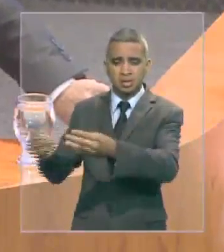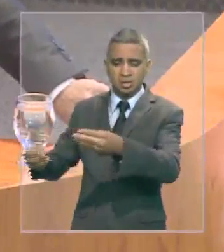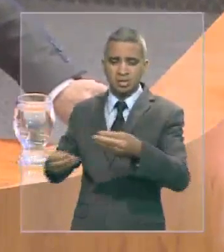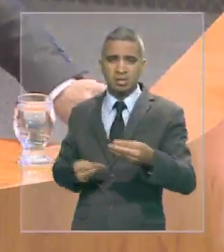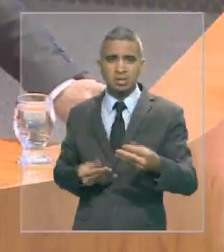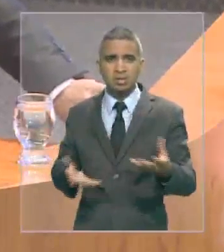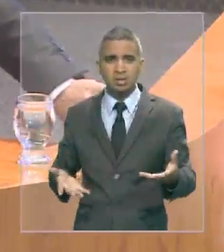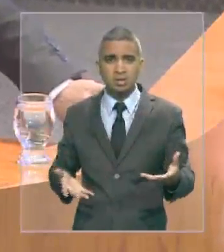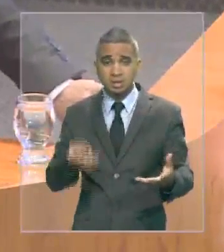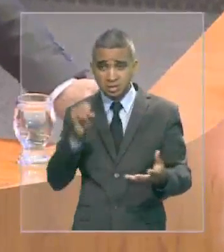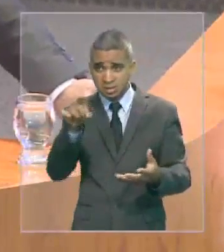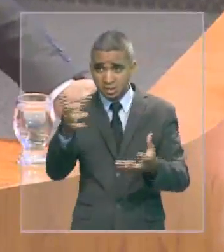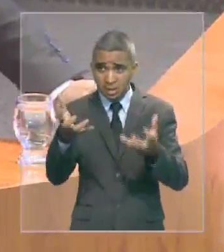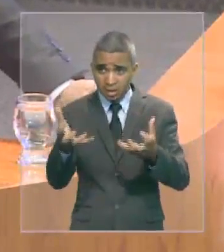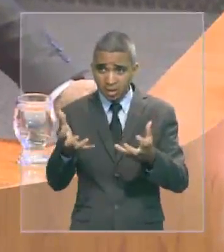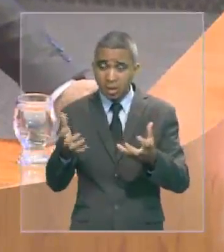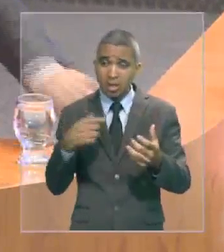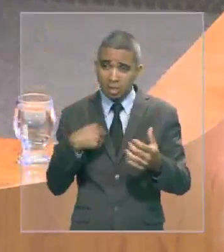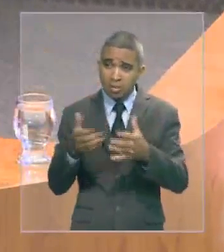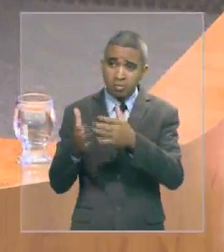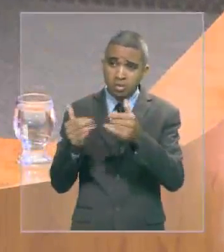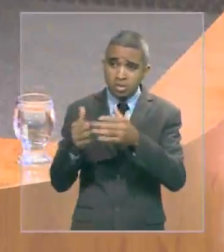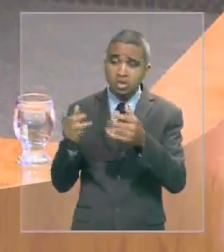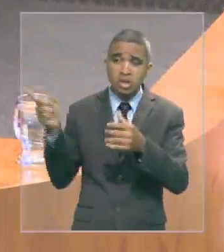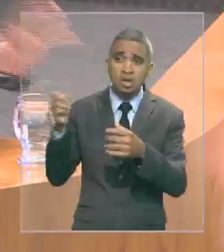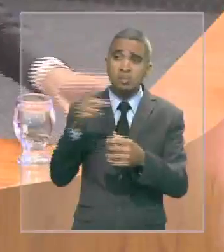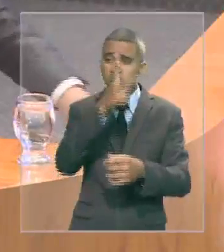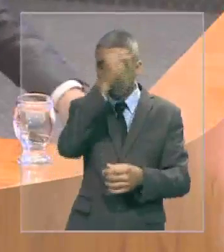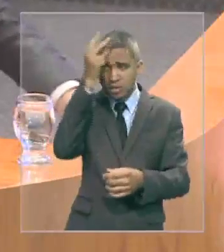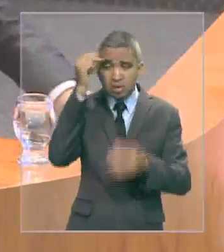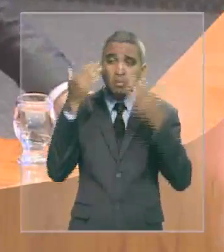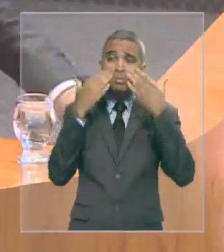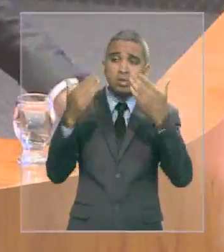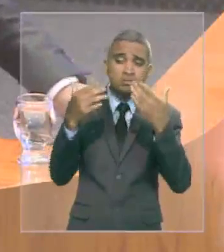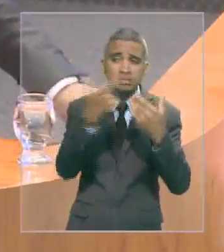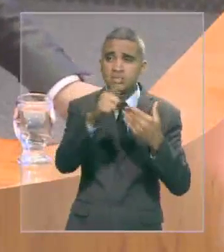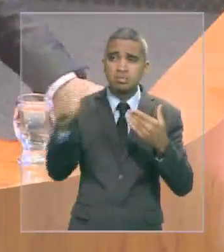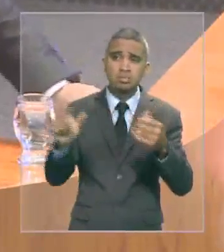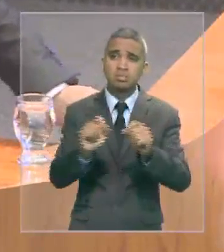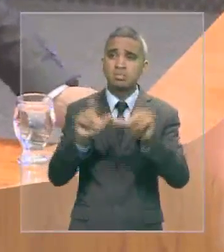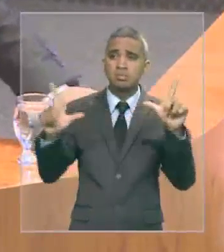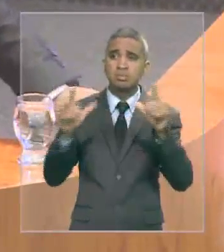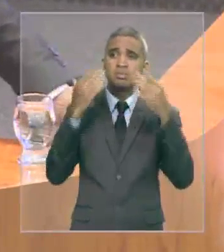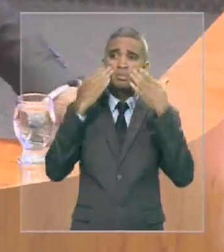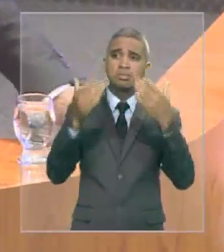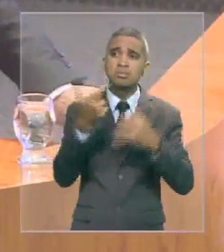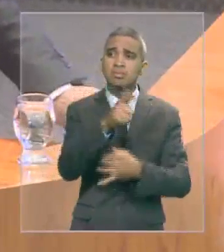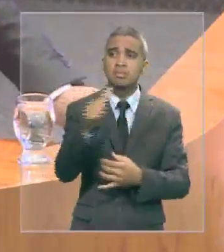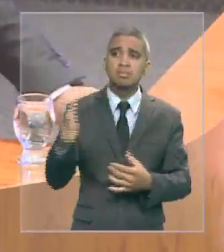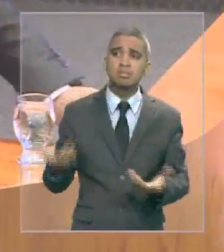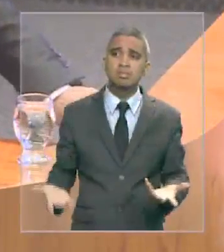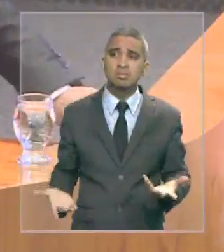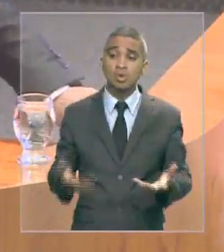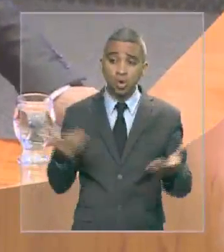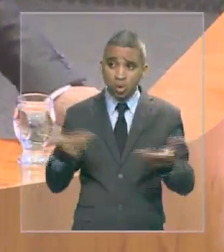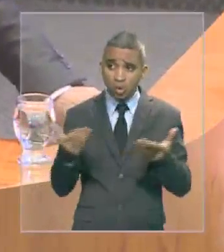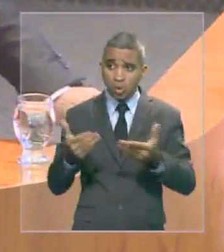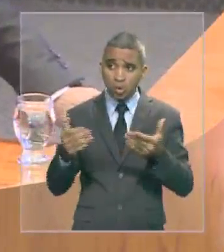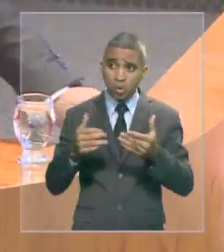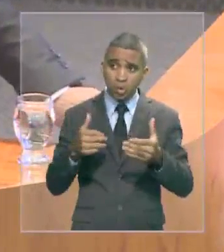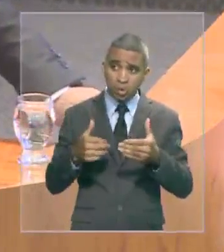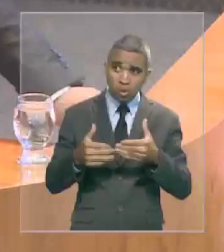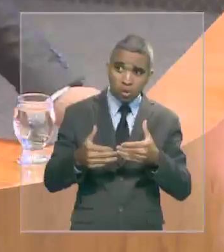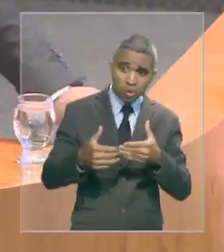pedidos da transparência que a prefeitura não tem. E eu posso conceder o mesmo prazo de hoje, contando 20 dias, para que Vossa Excelência possa